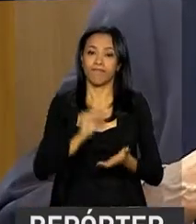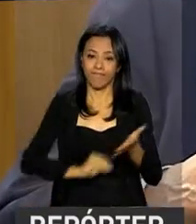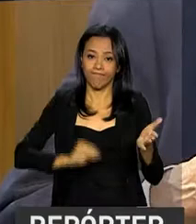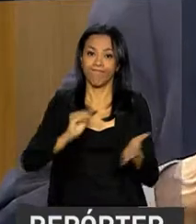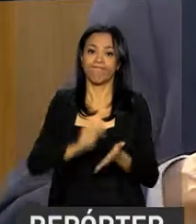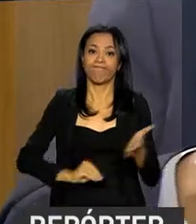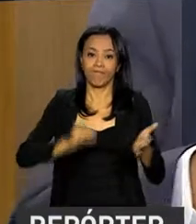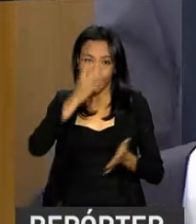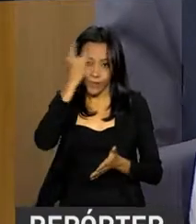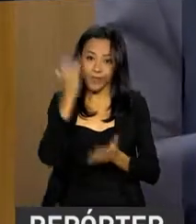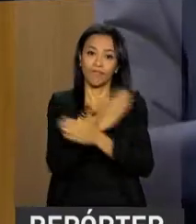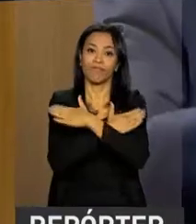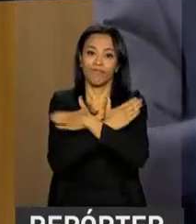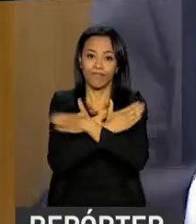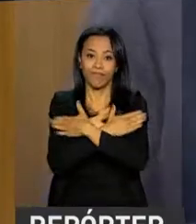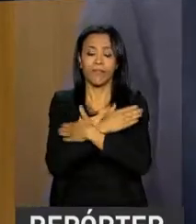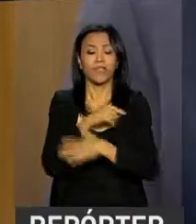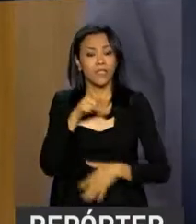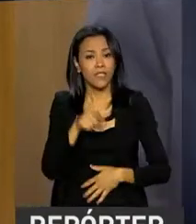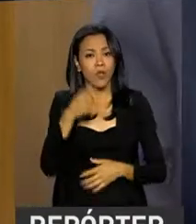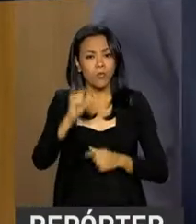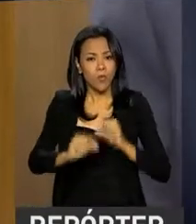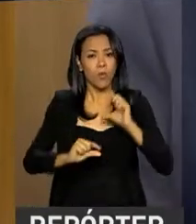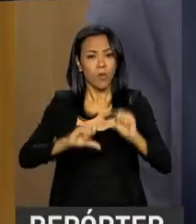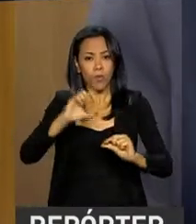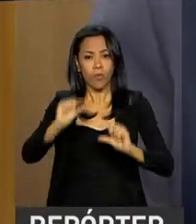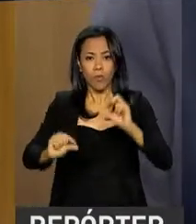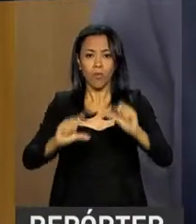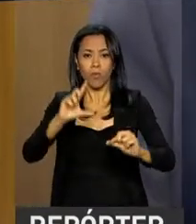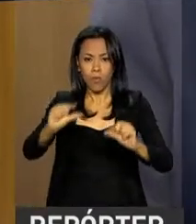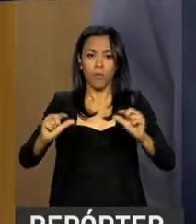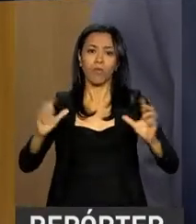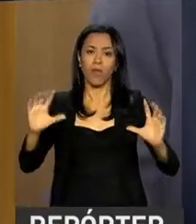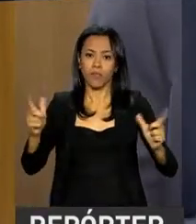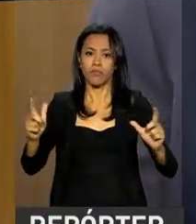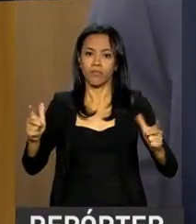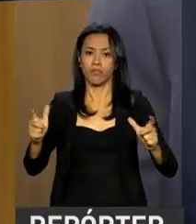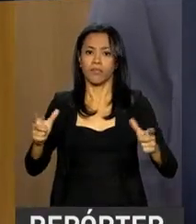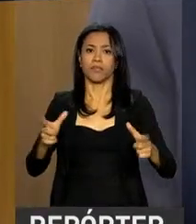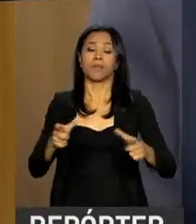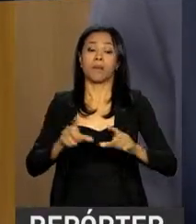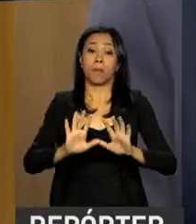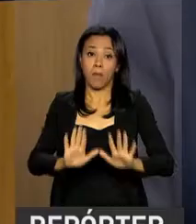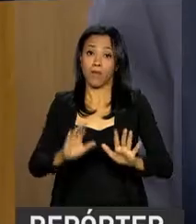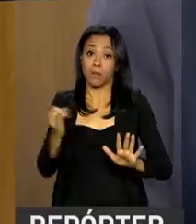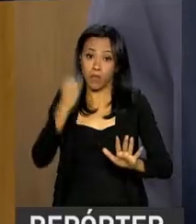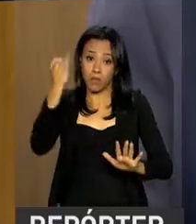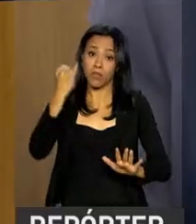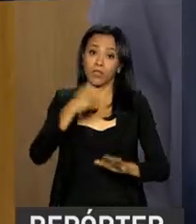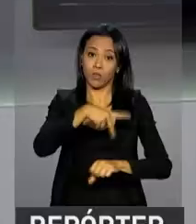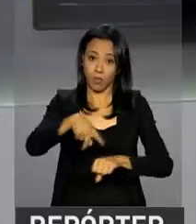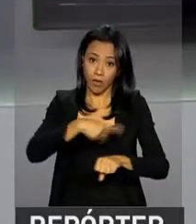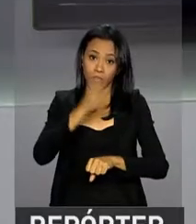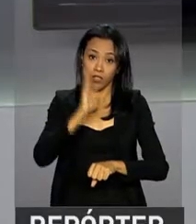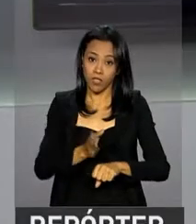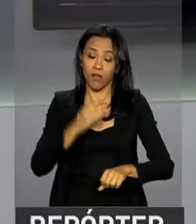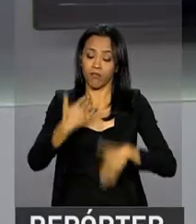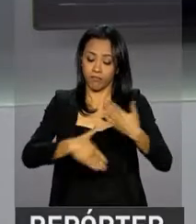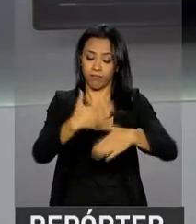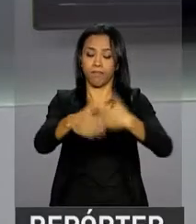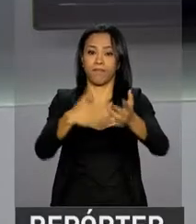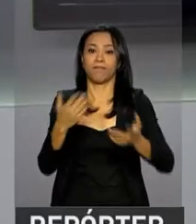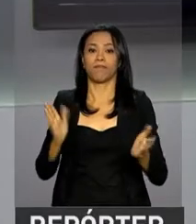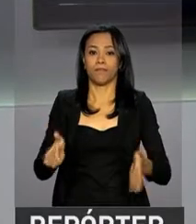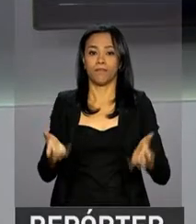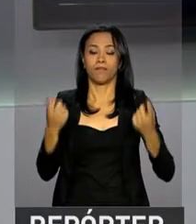aos poucos isso vai começar a ficar cada vez mais claro mas o importante é que o brasil está já crescendo o